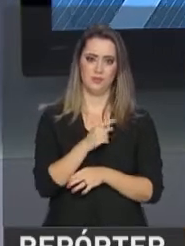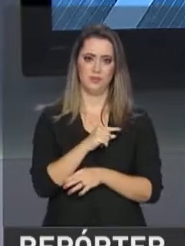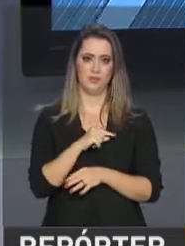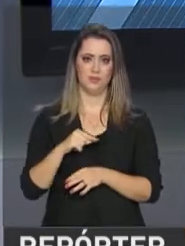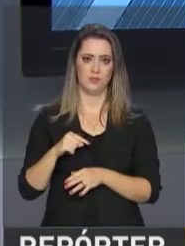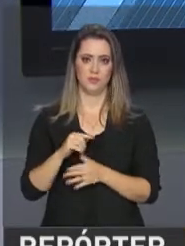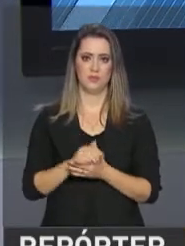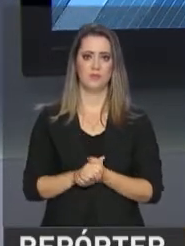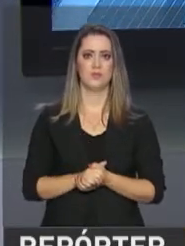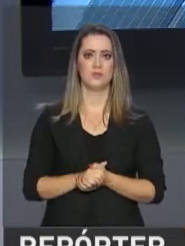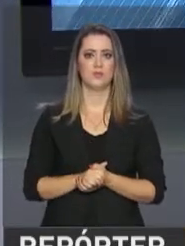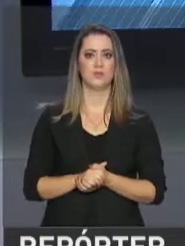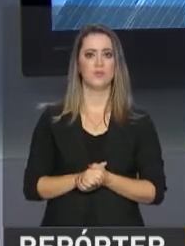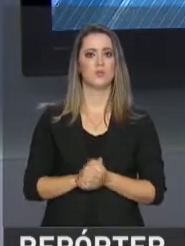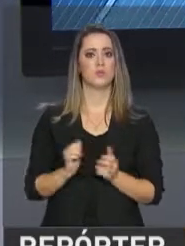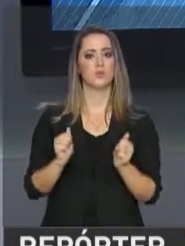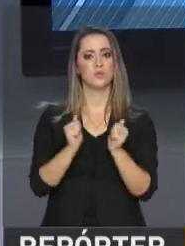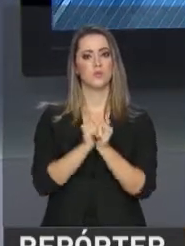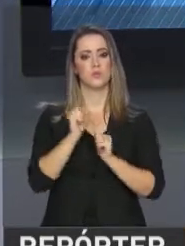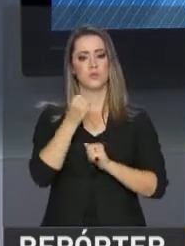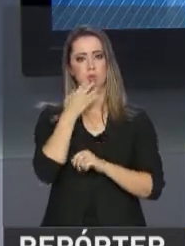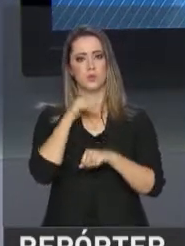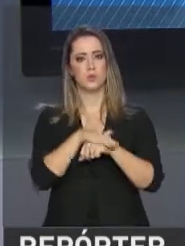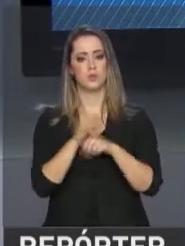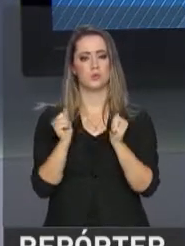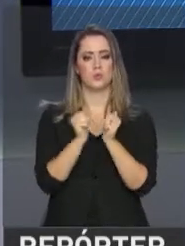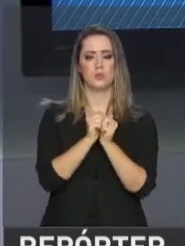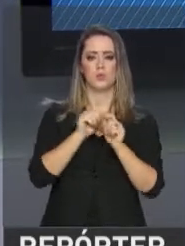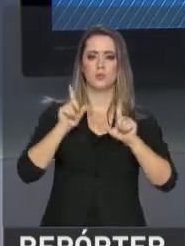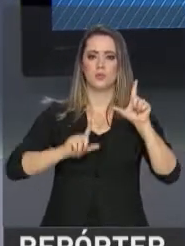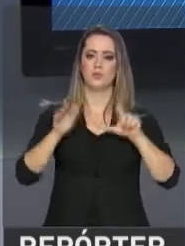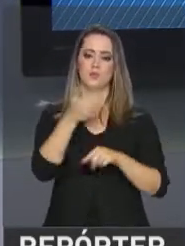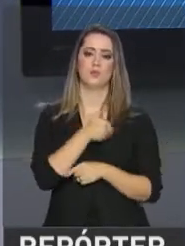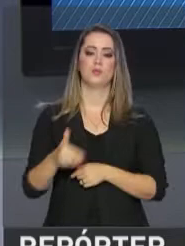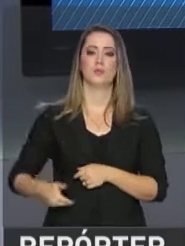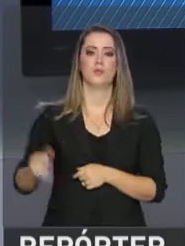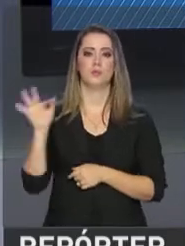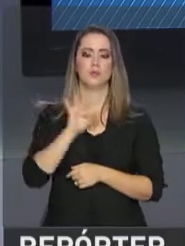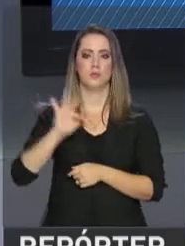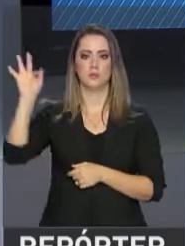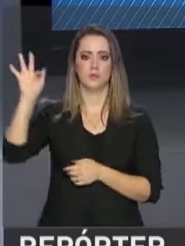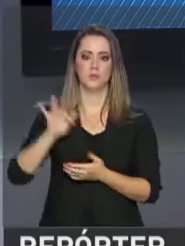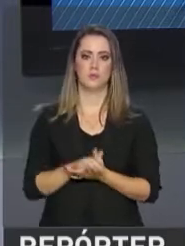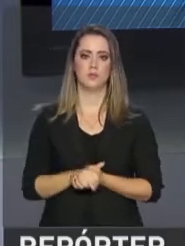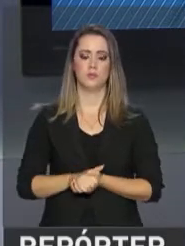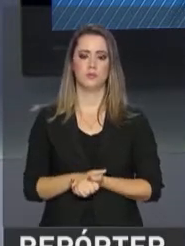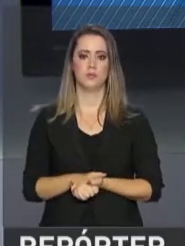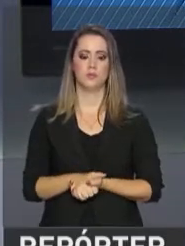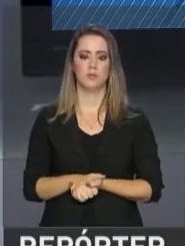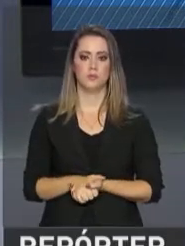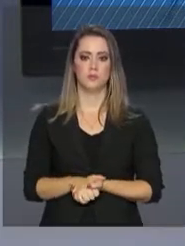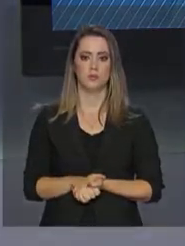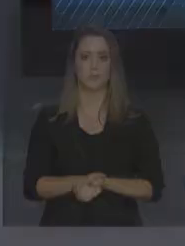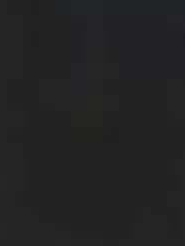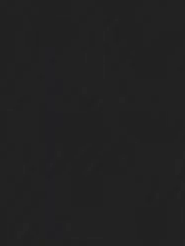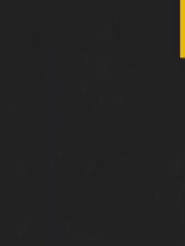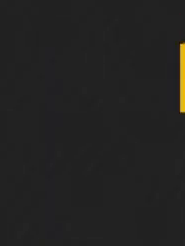pelo nosso canal no youtube uma boa noite e continue com a gente aqui na nbr a tv do governo federal